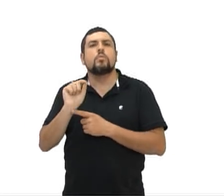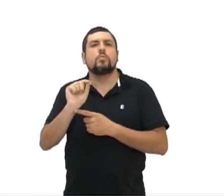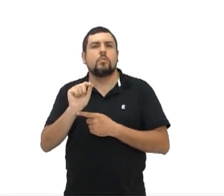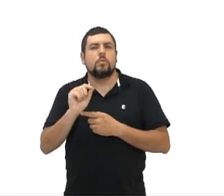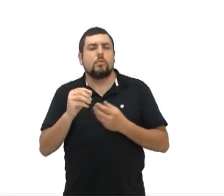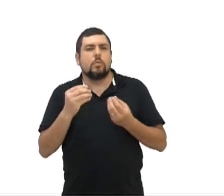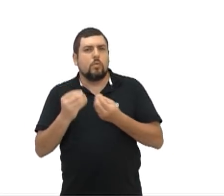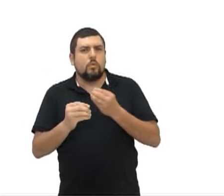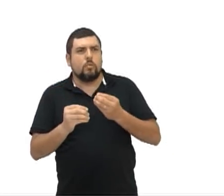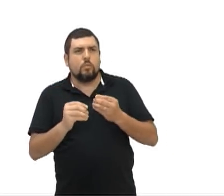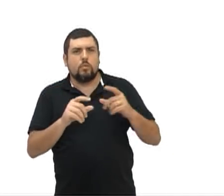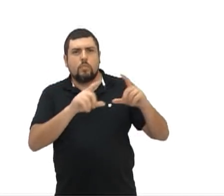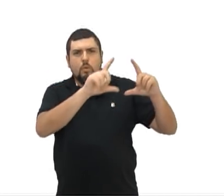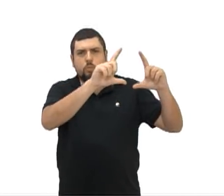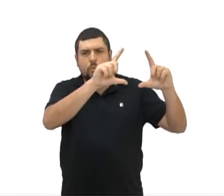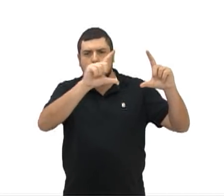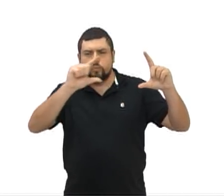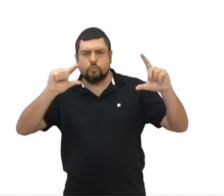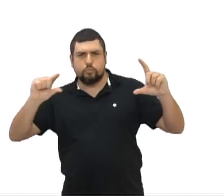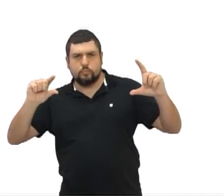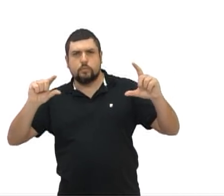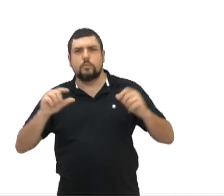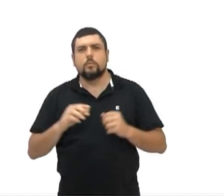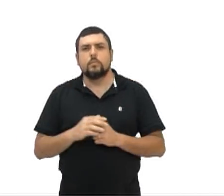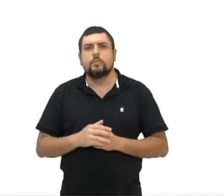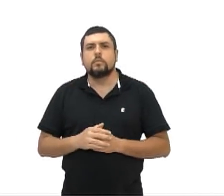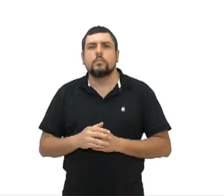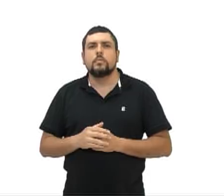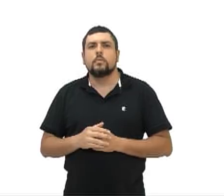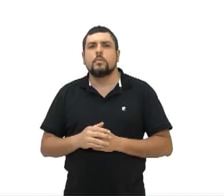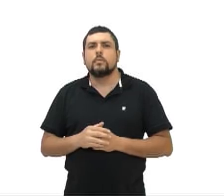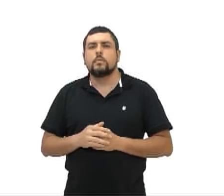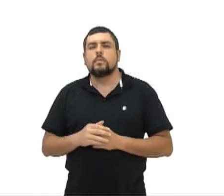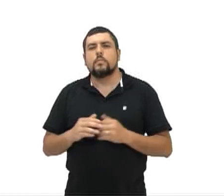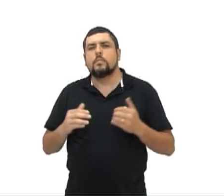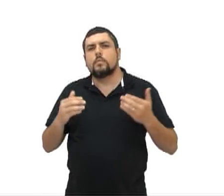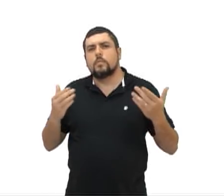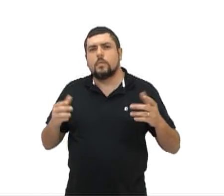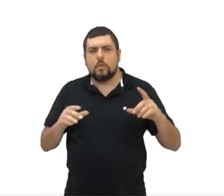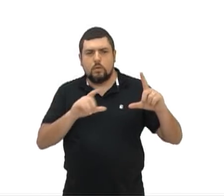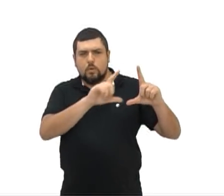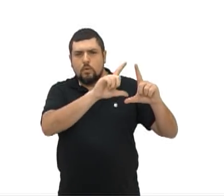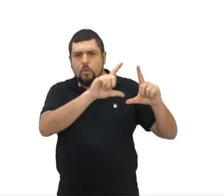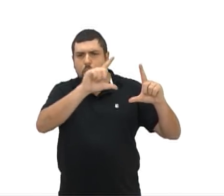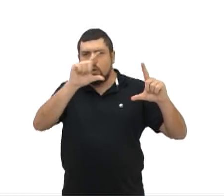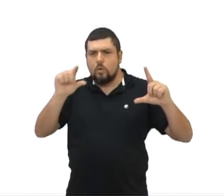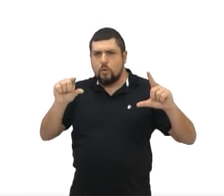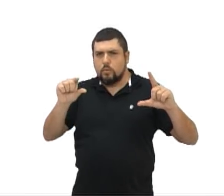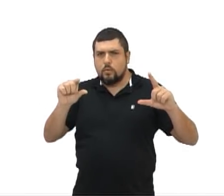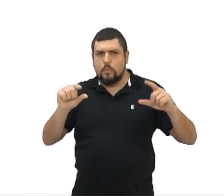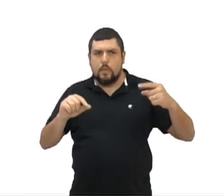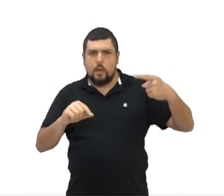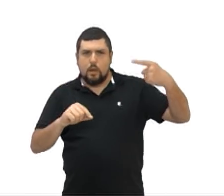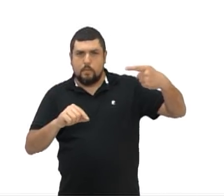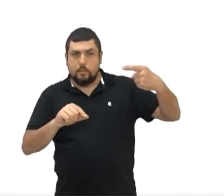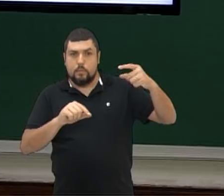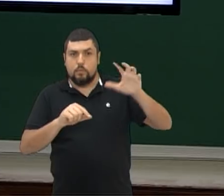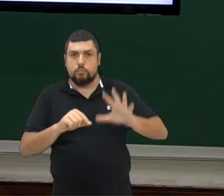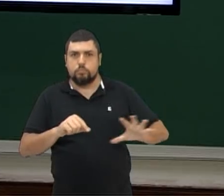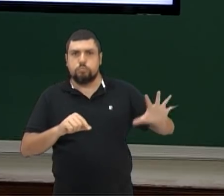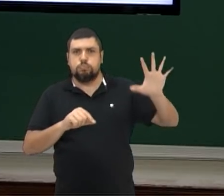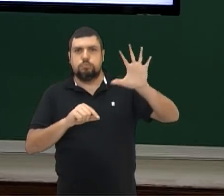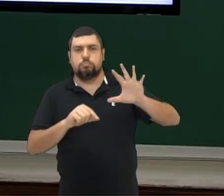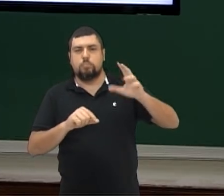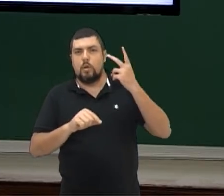de redução através da imagem. Quais pontos representam a redução da imagem? Você tem uma imagem no